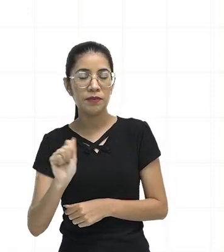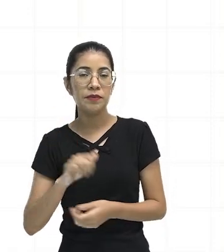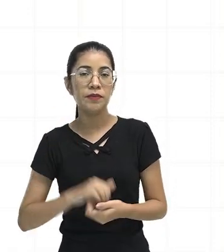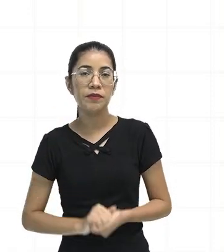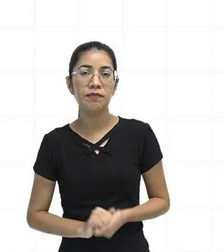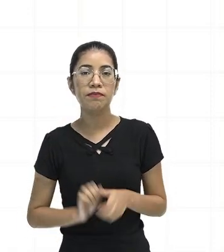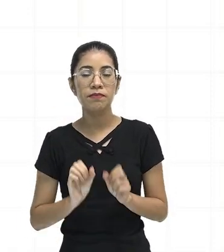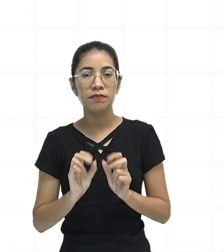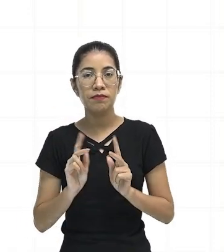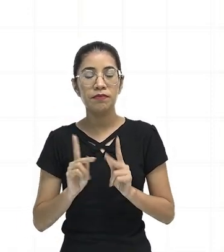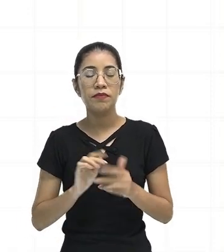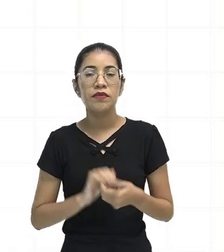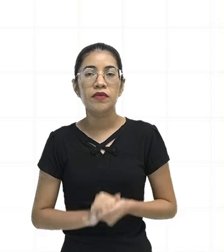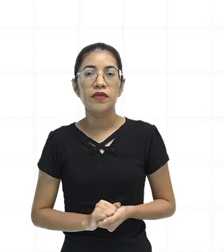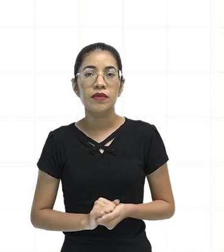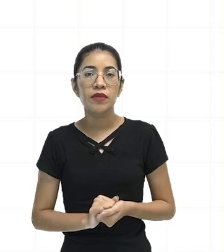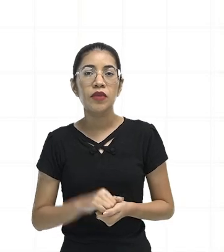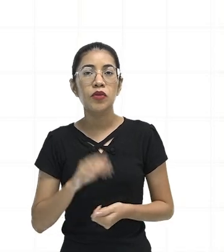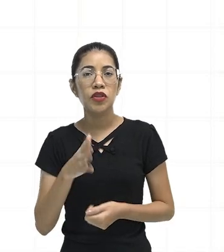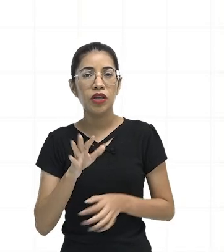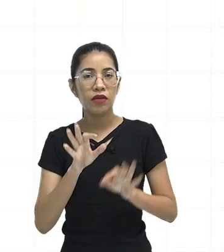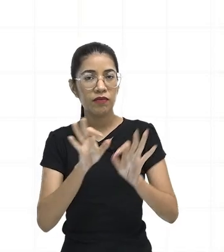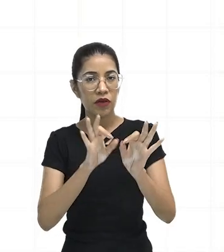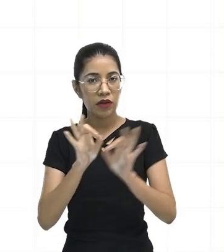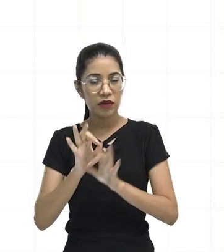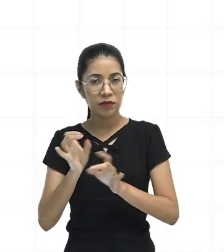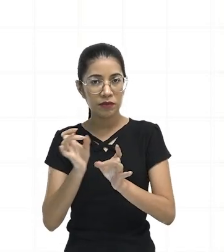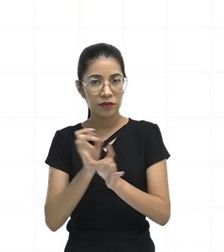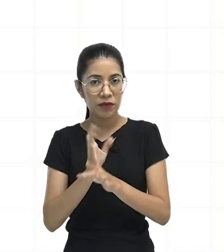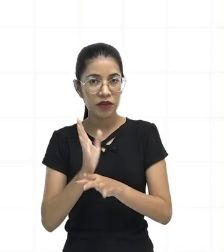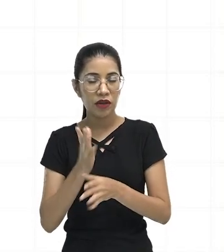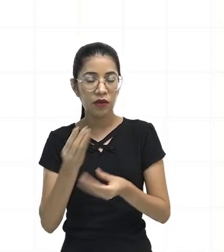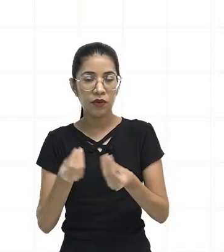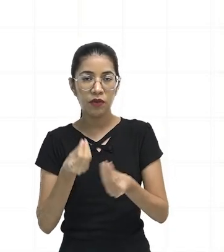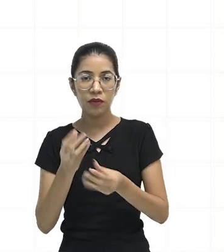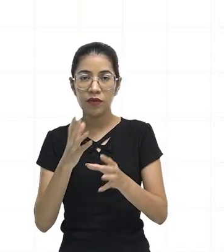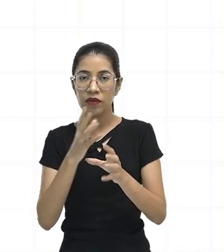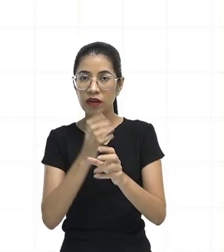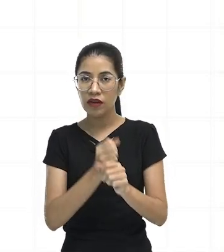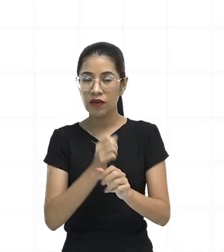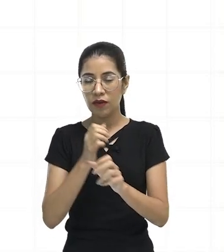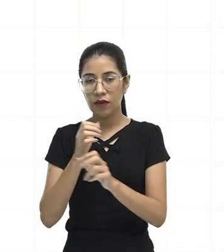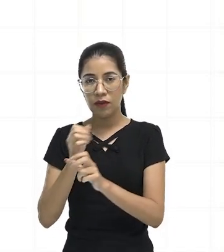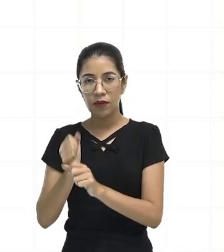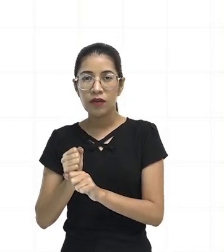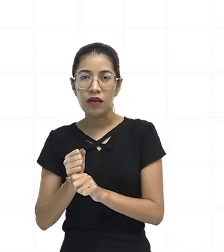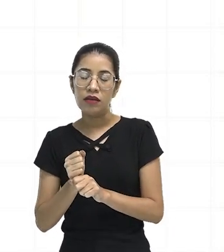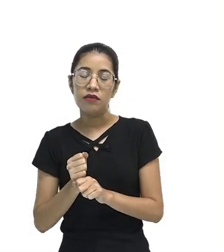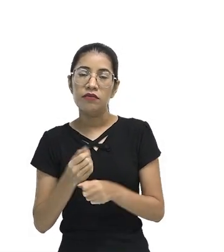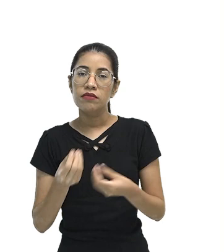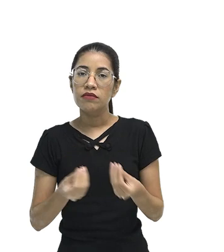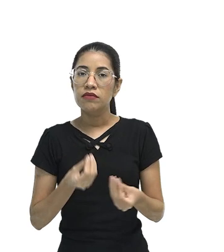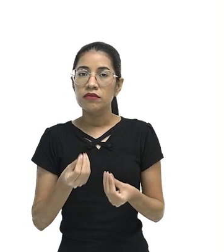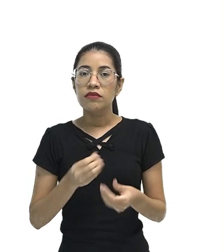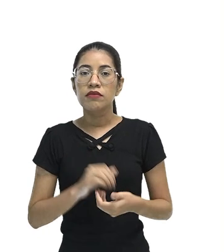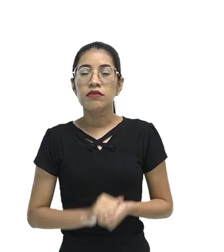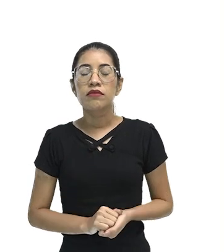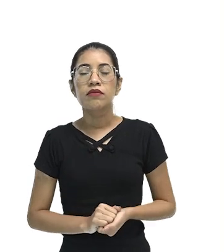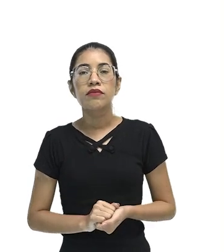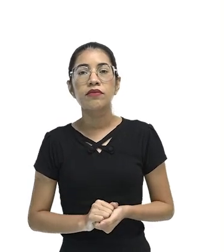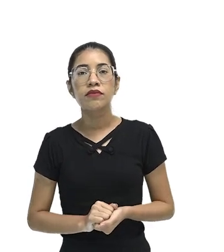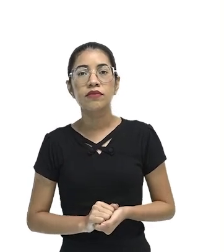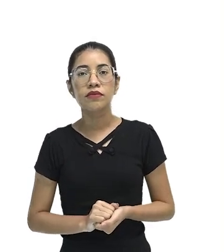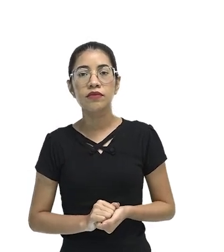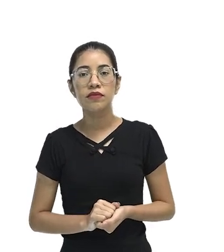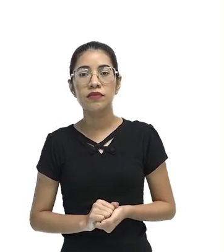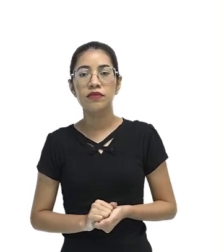temos aqui todo o preset para resolver essa questão. Como é que a gente vai resolver agora? Vamos reescrever aqui,